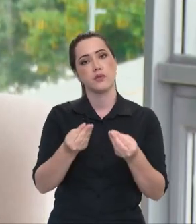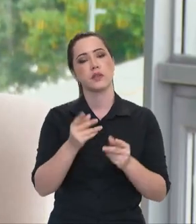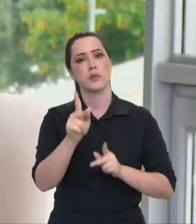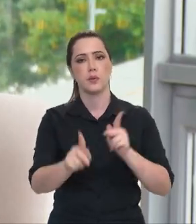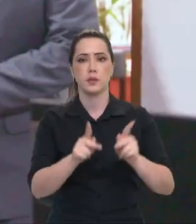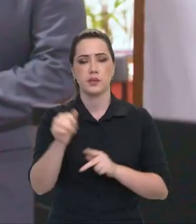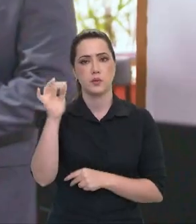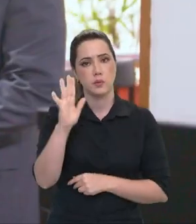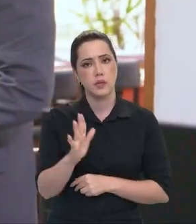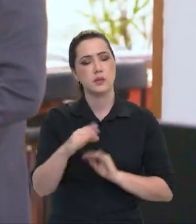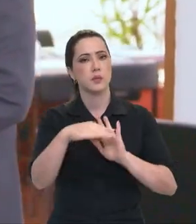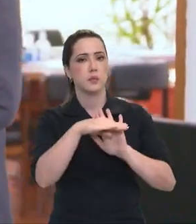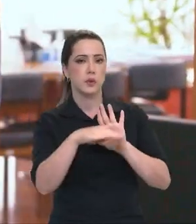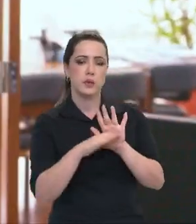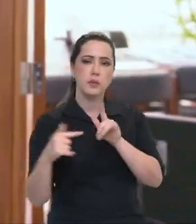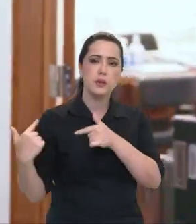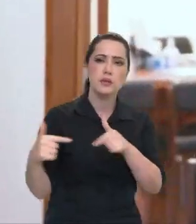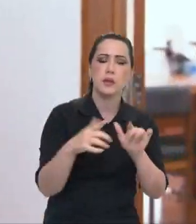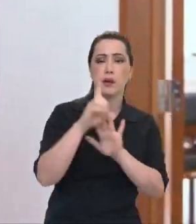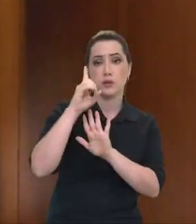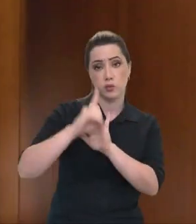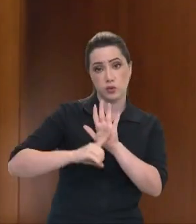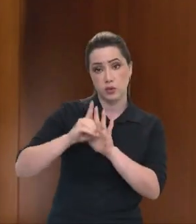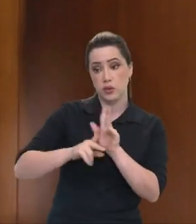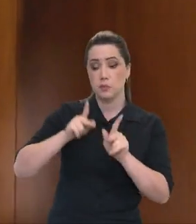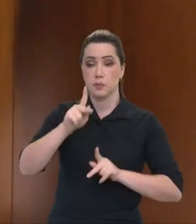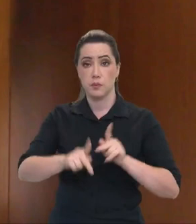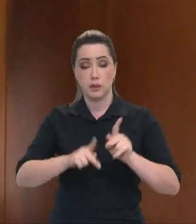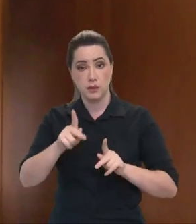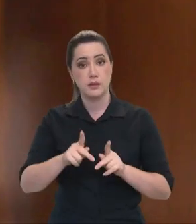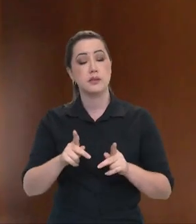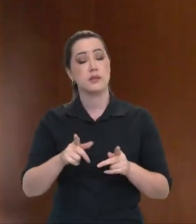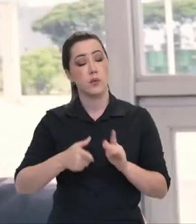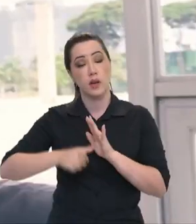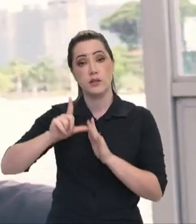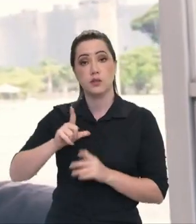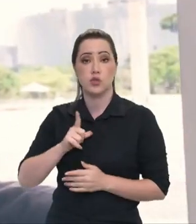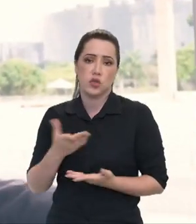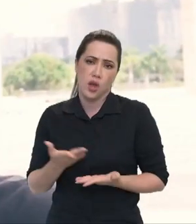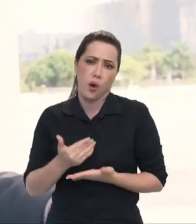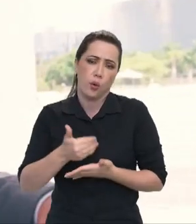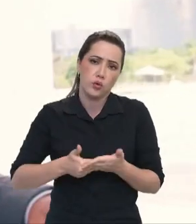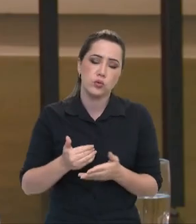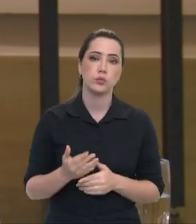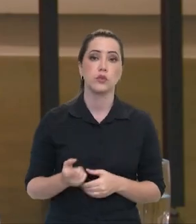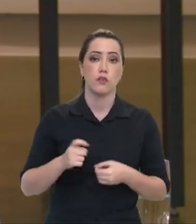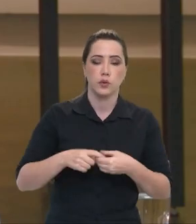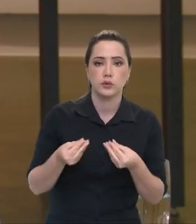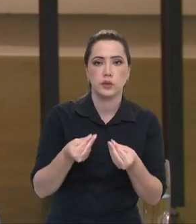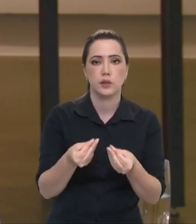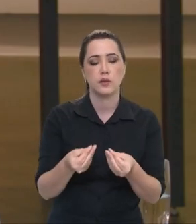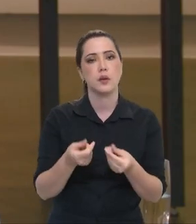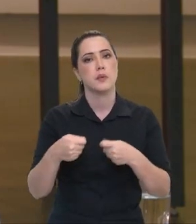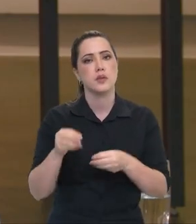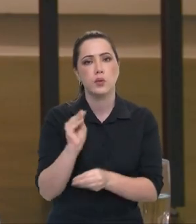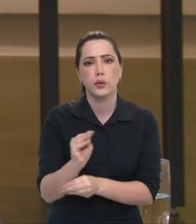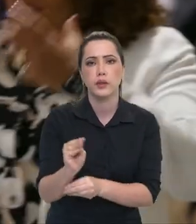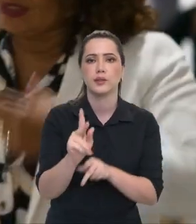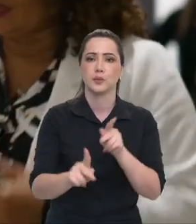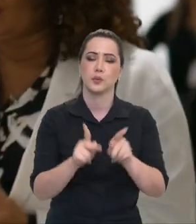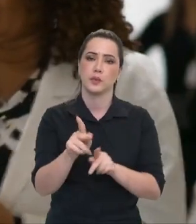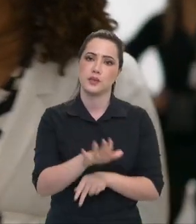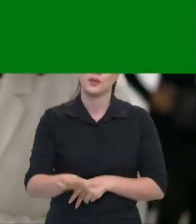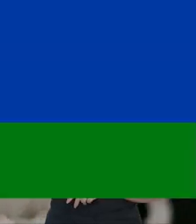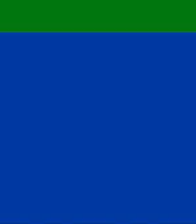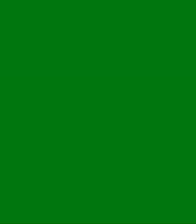Devolver ao povo brasileiro programas, ações, direitos que o povo teve e que foram retirados. Mas é preciso a gente atender a população como